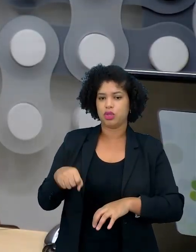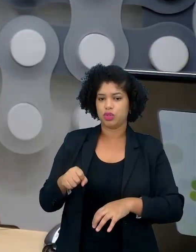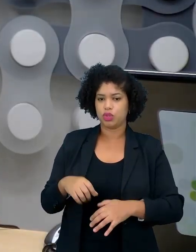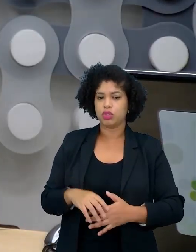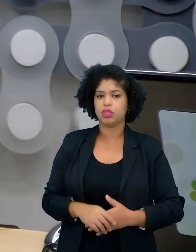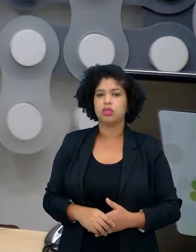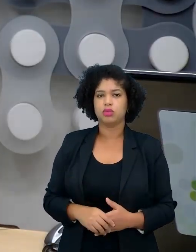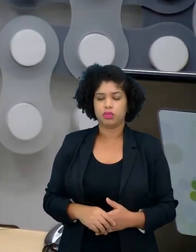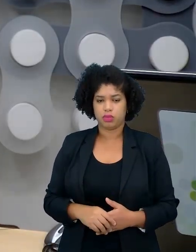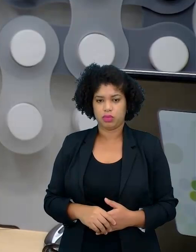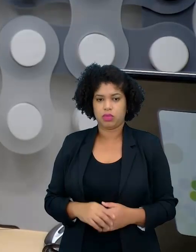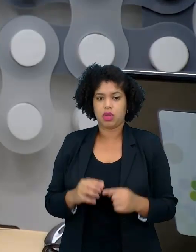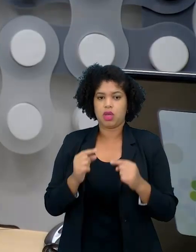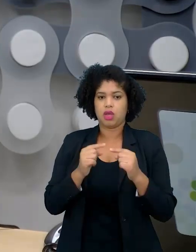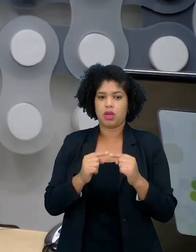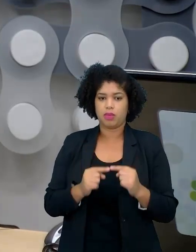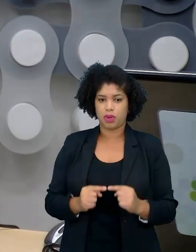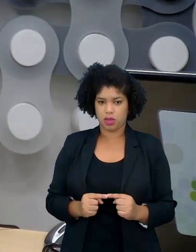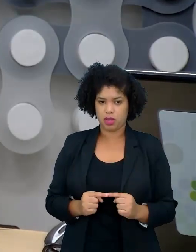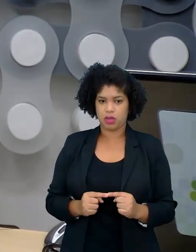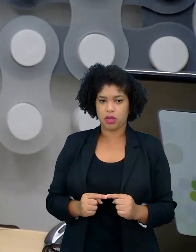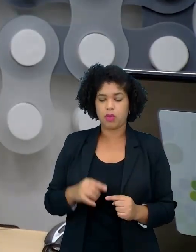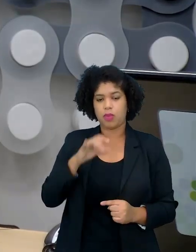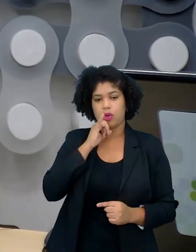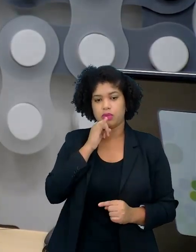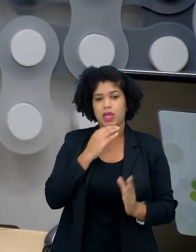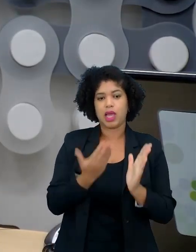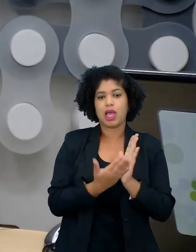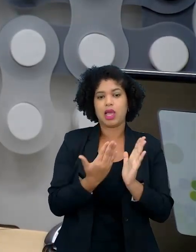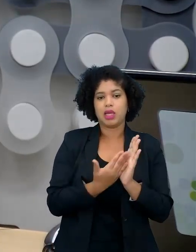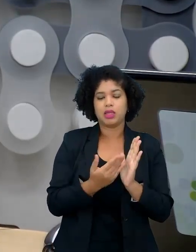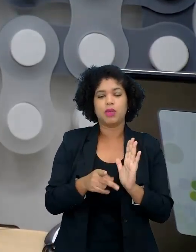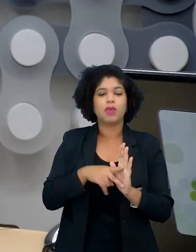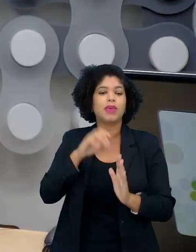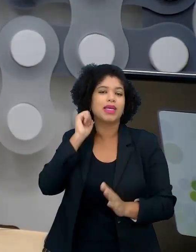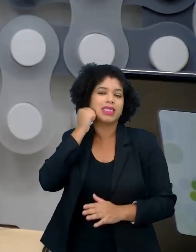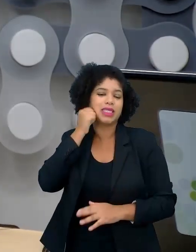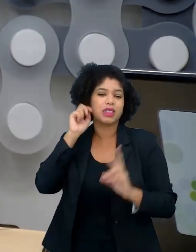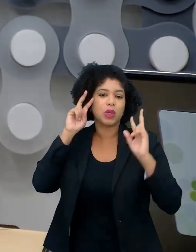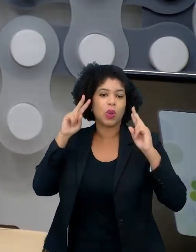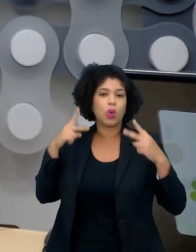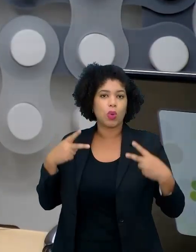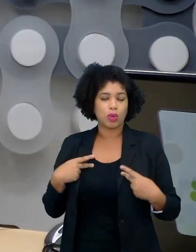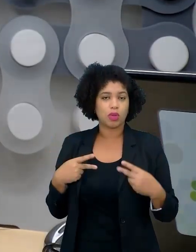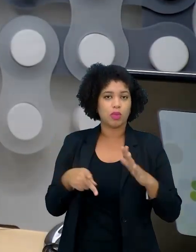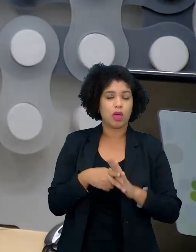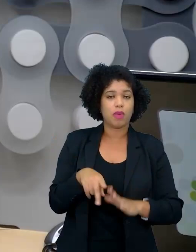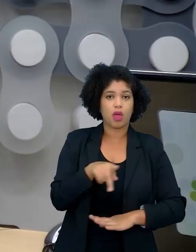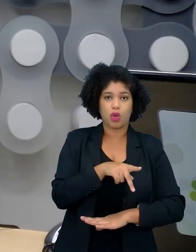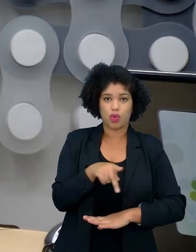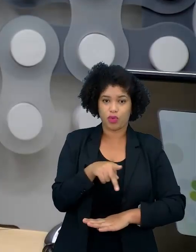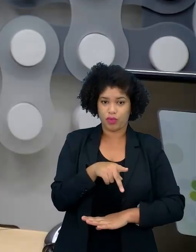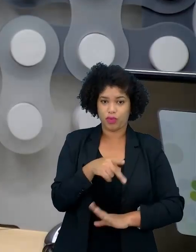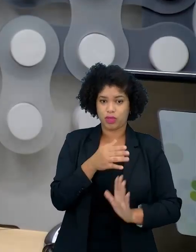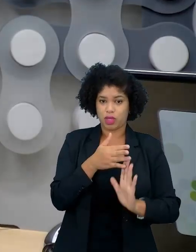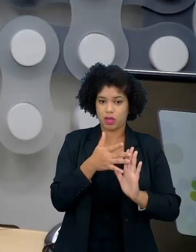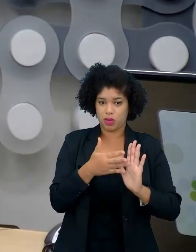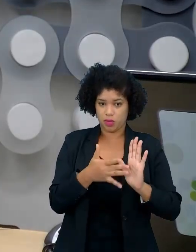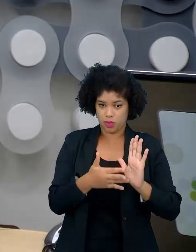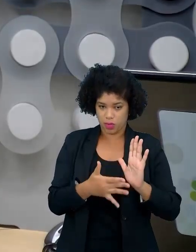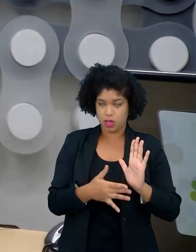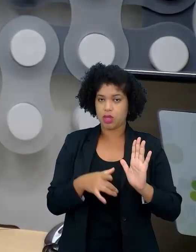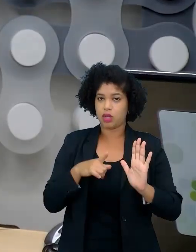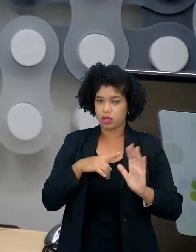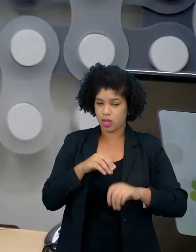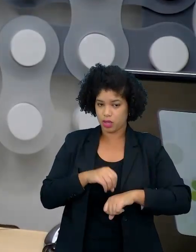está previsto. Aliás, nos cadernos de ciências humanas, nas páginas iniciais do caderno do professor, isso já está